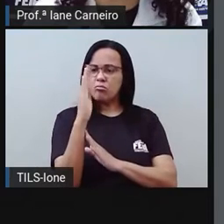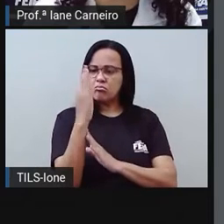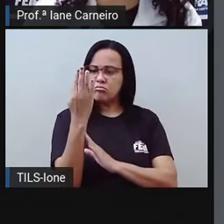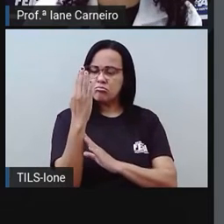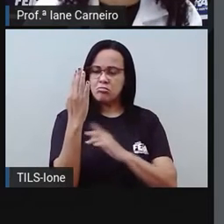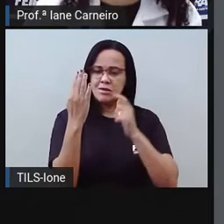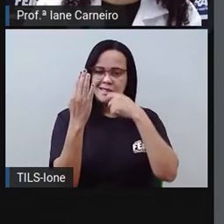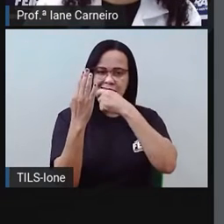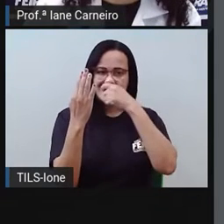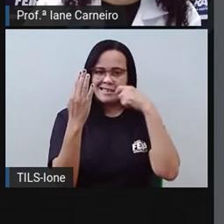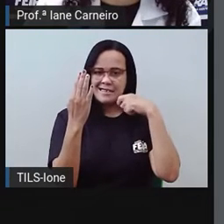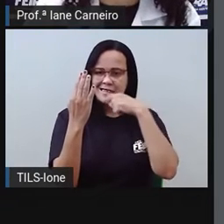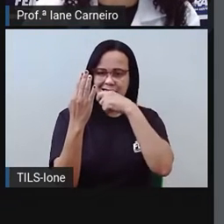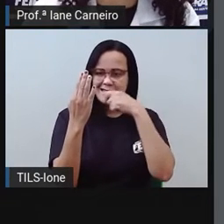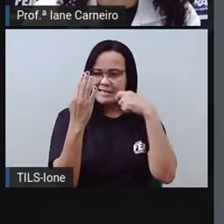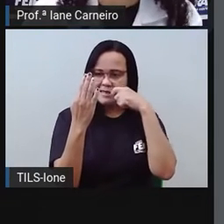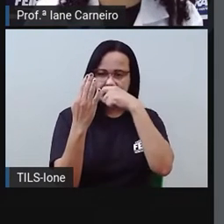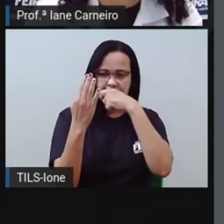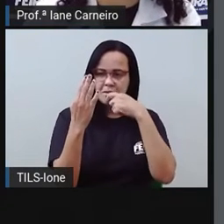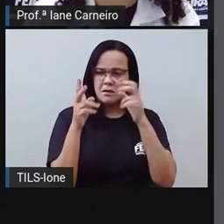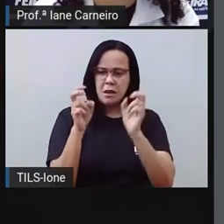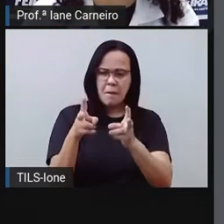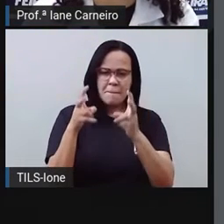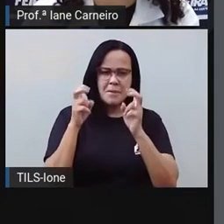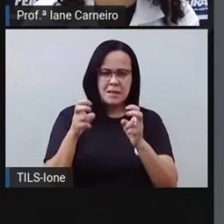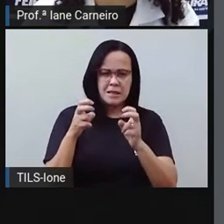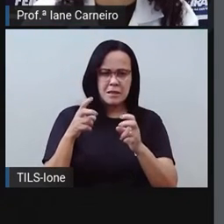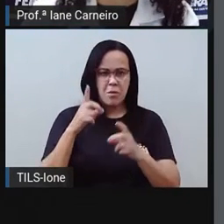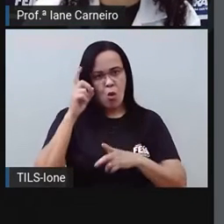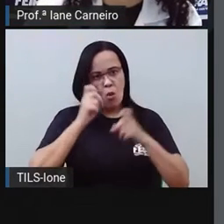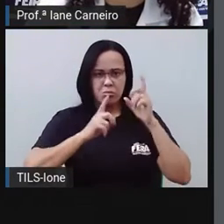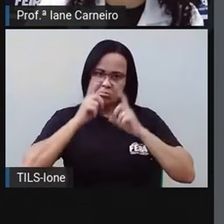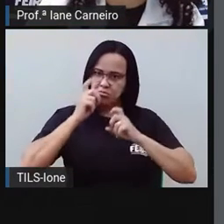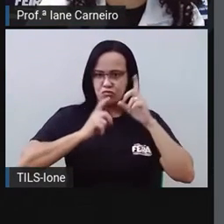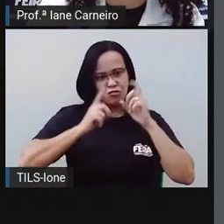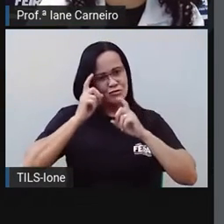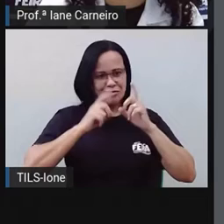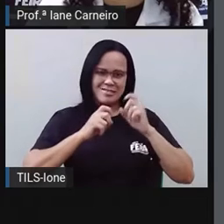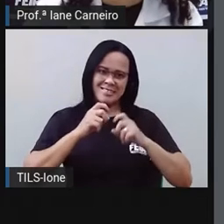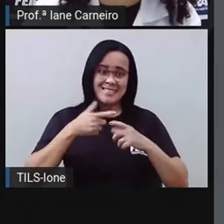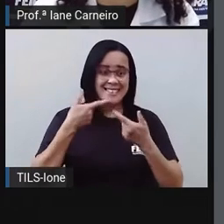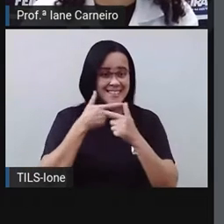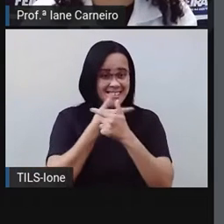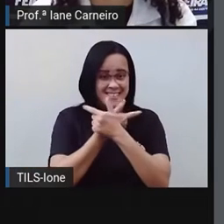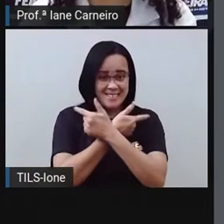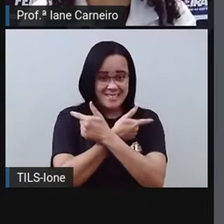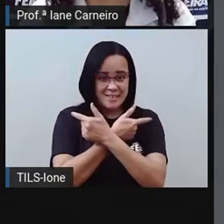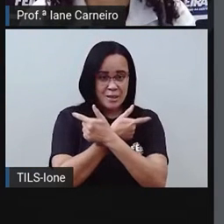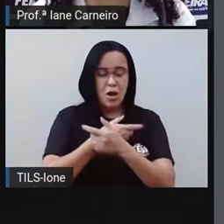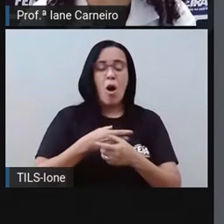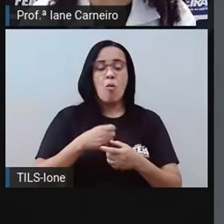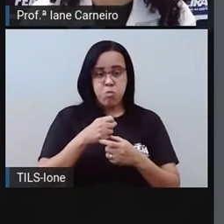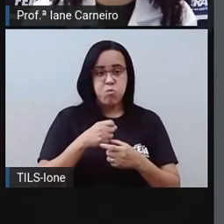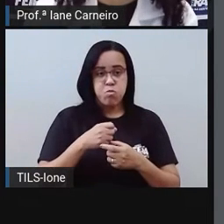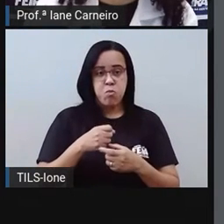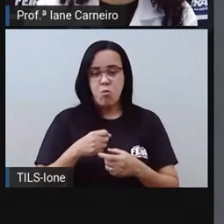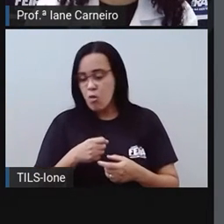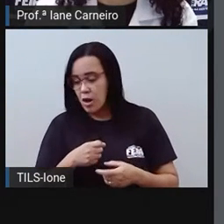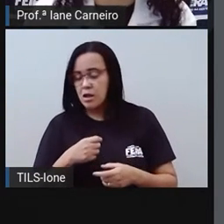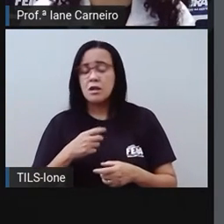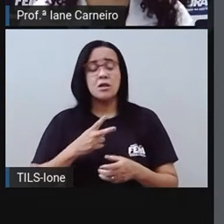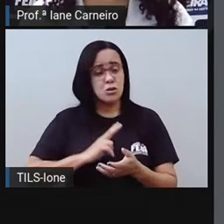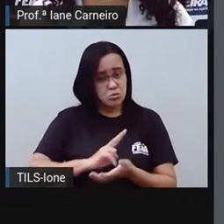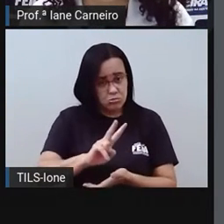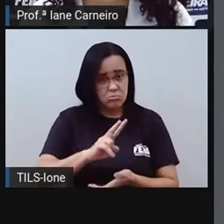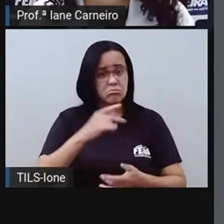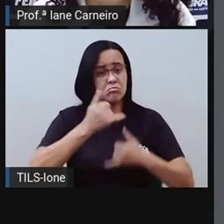os dentes, percebeu que fazia muitas caretas. Achou engraçado. Enxaguou a boca e continuou brincando